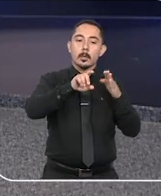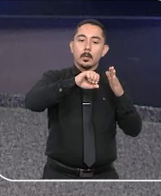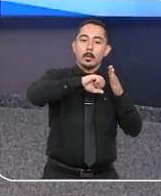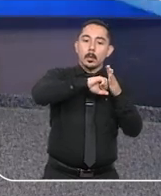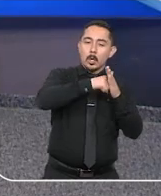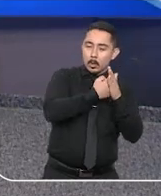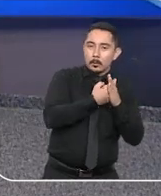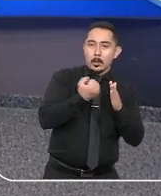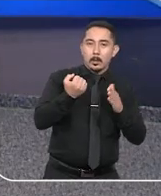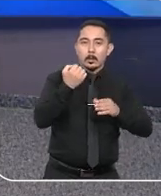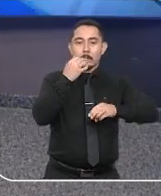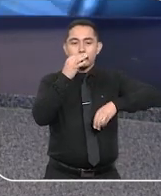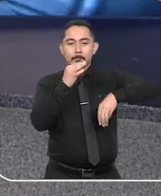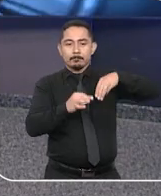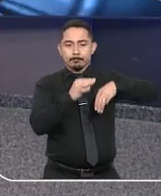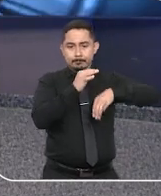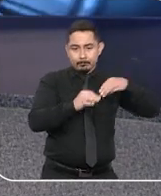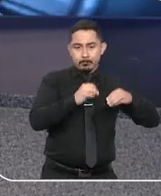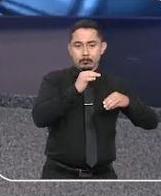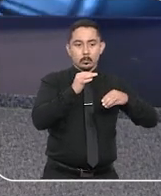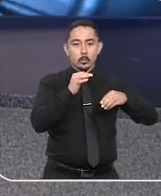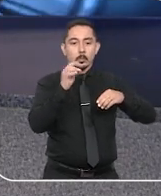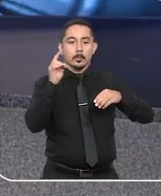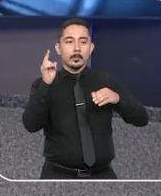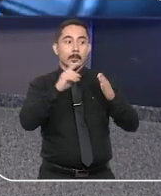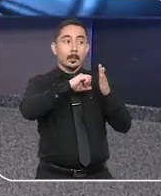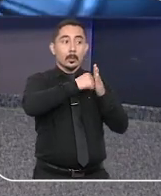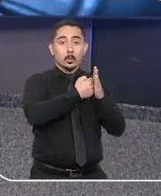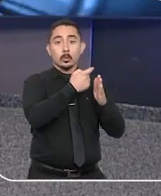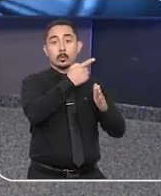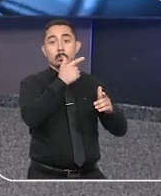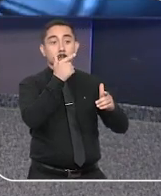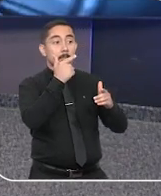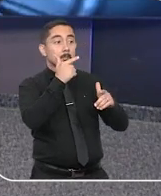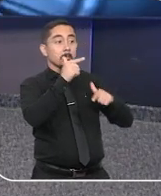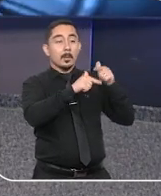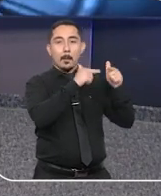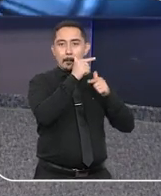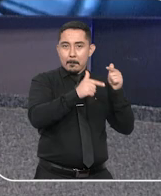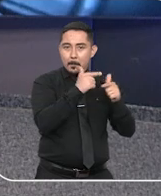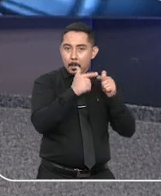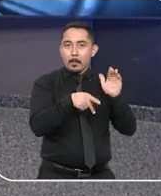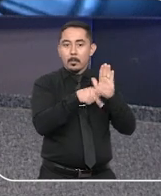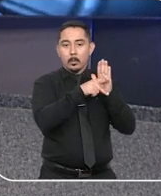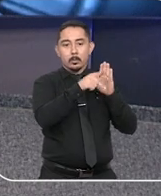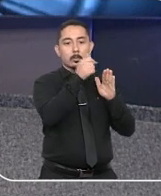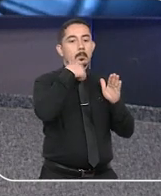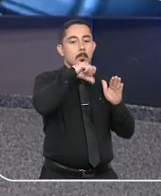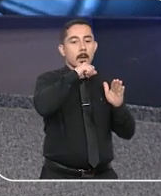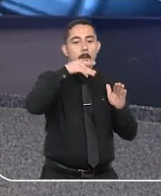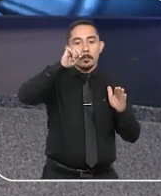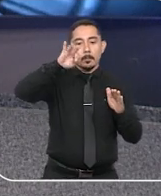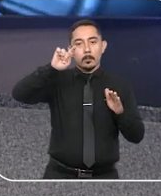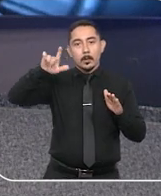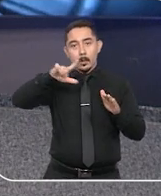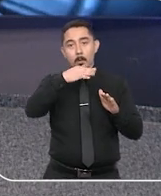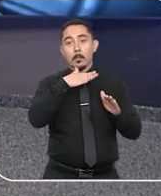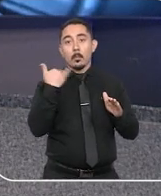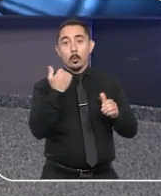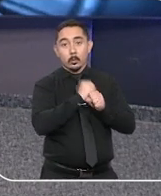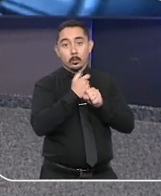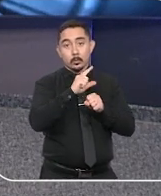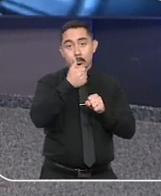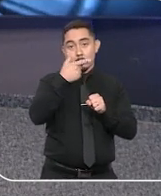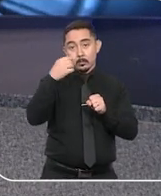do Superior Tribunal de Justiça a ação trabalhista com pedido de danos morais, ajuizada pela mãe do menino Miguel,